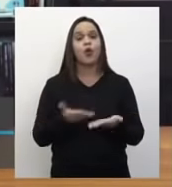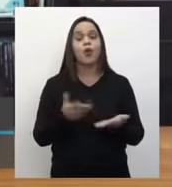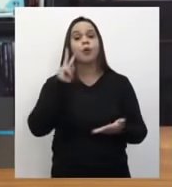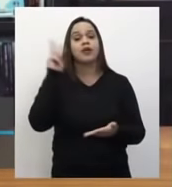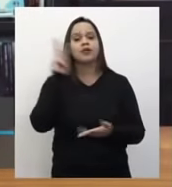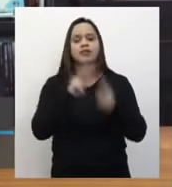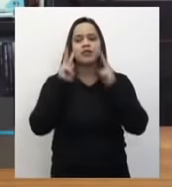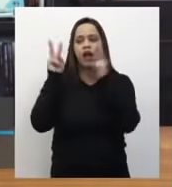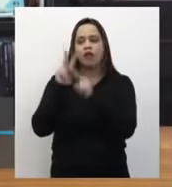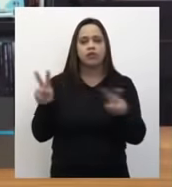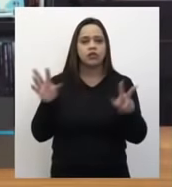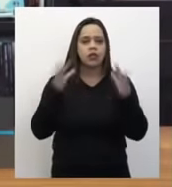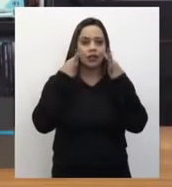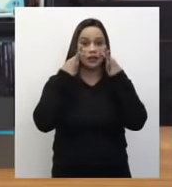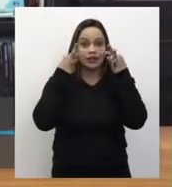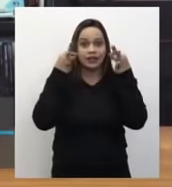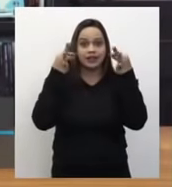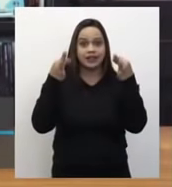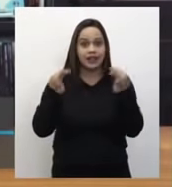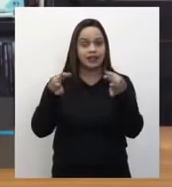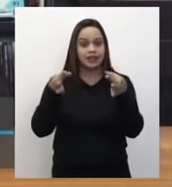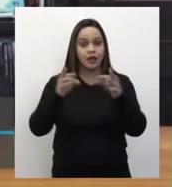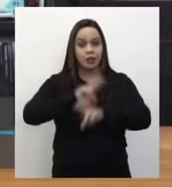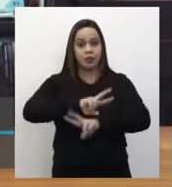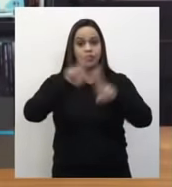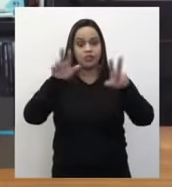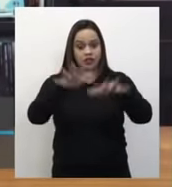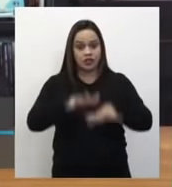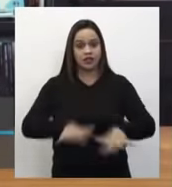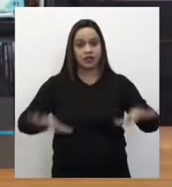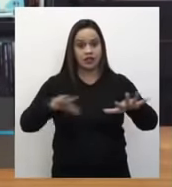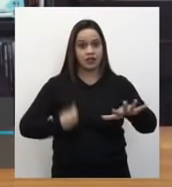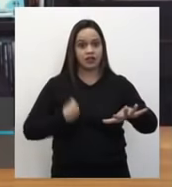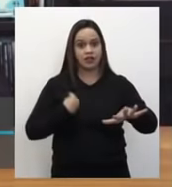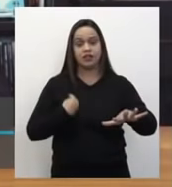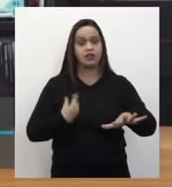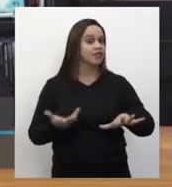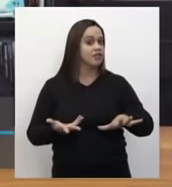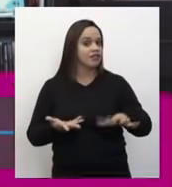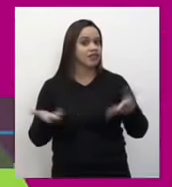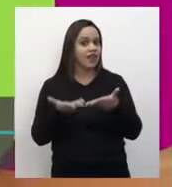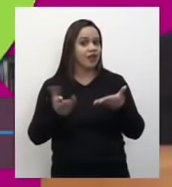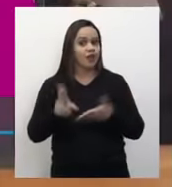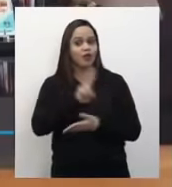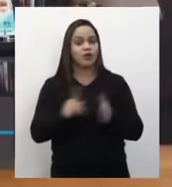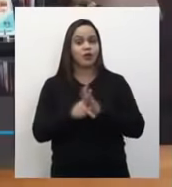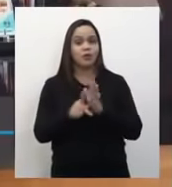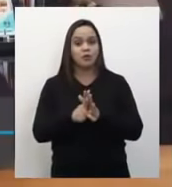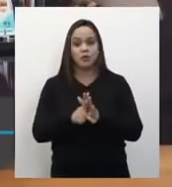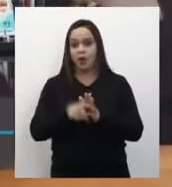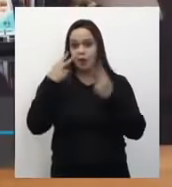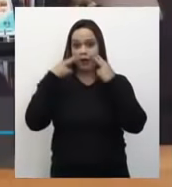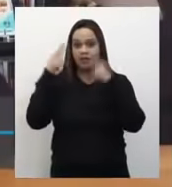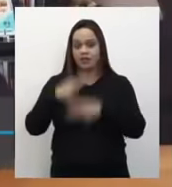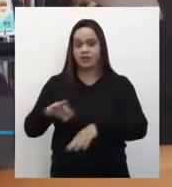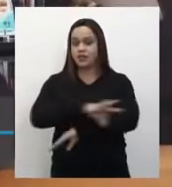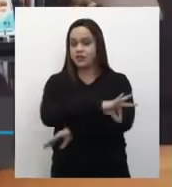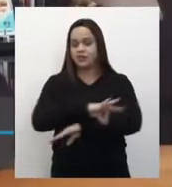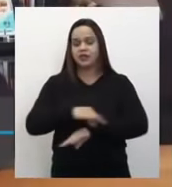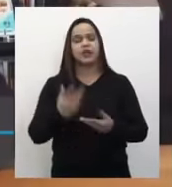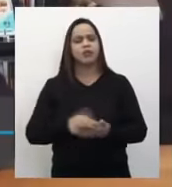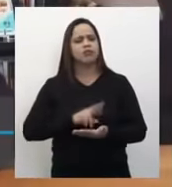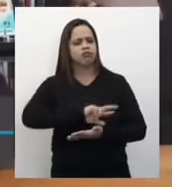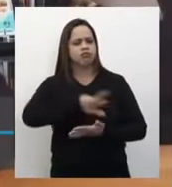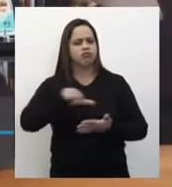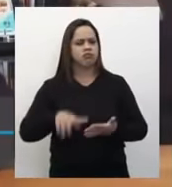mais atenta para os diferentes espaços que vocês ocupam, quem sabe pelas lentes da arquitetura? De modo geral, os diversos